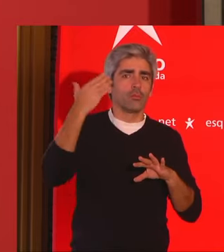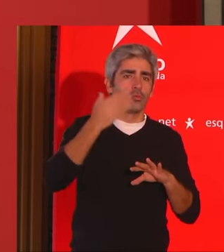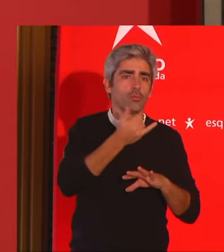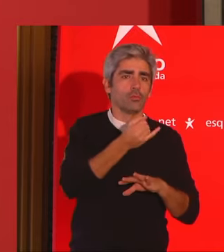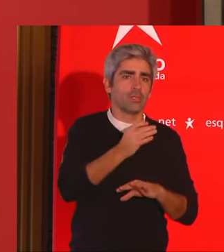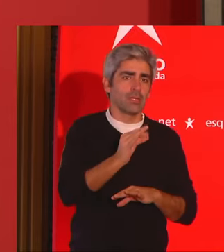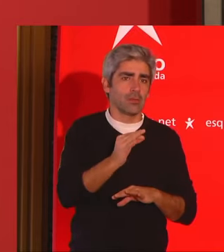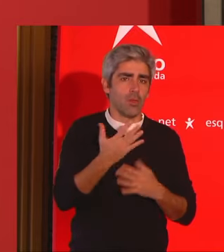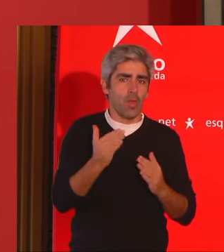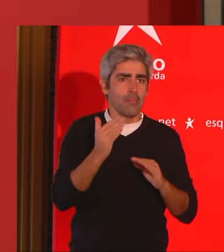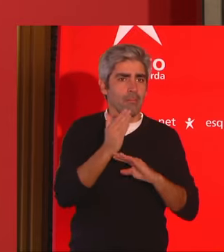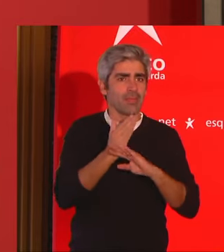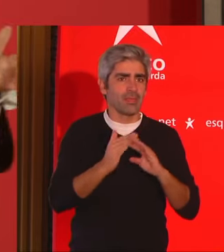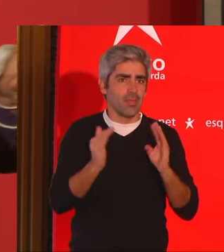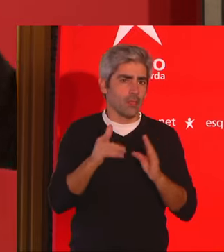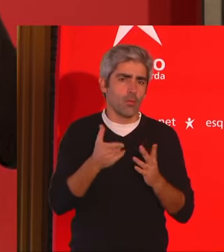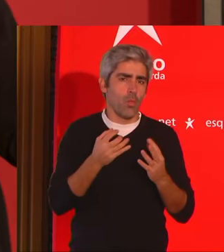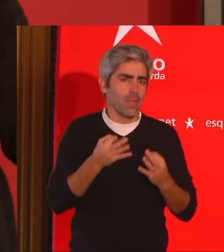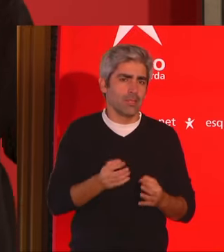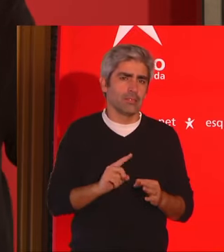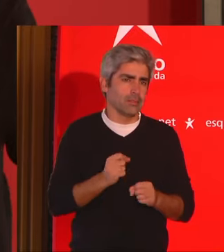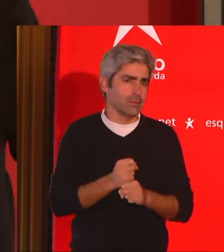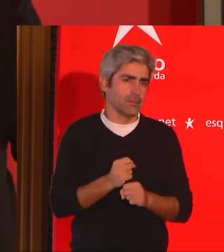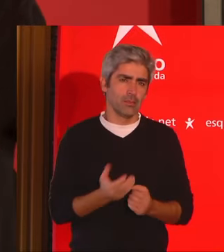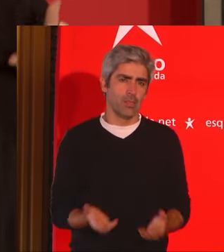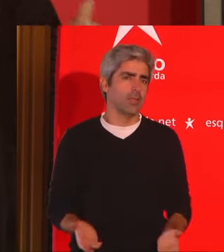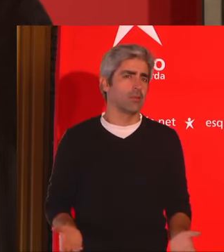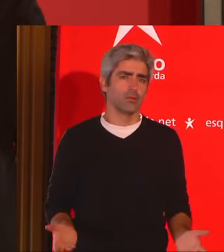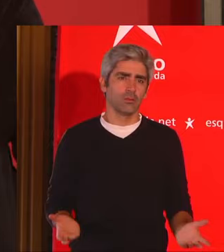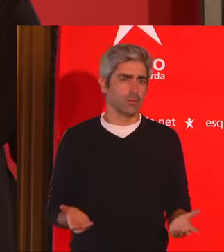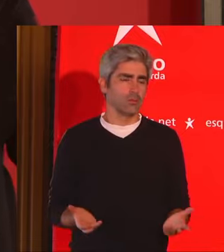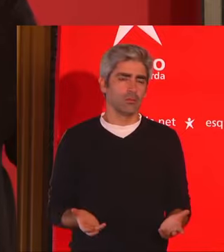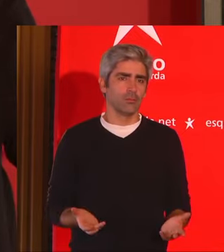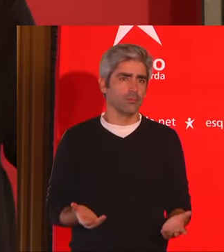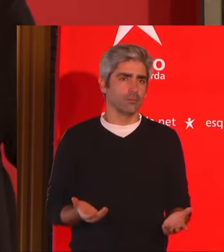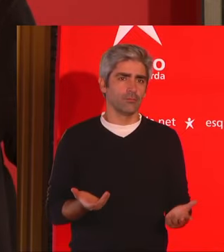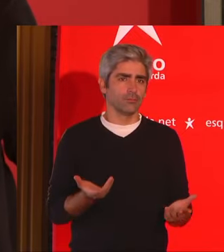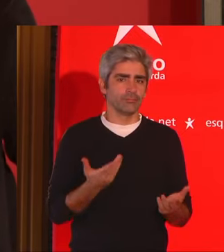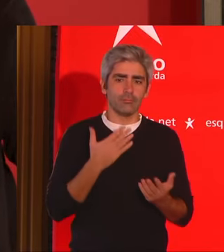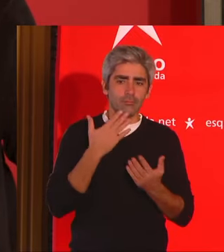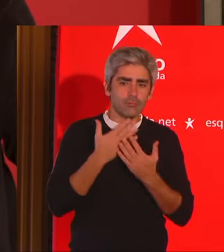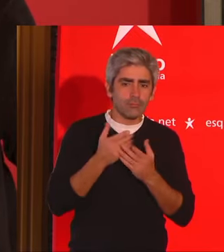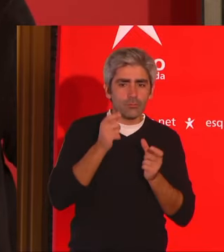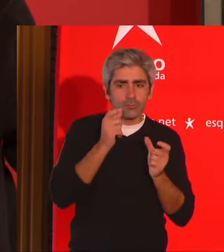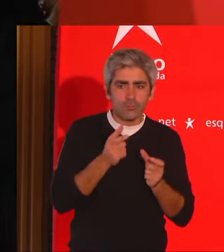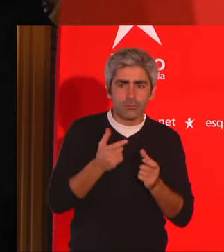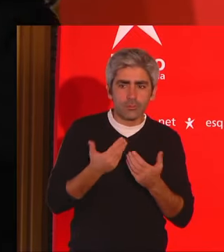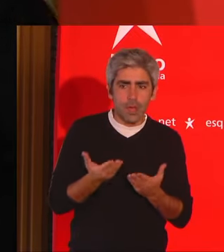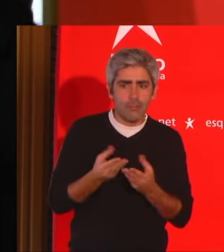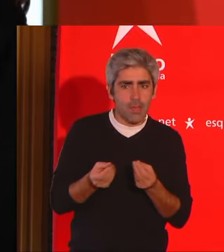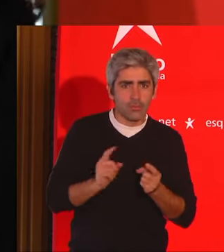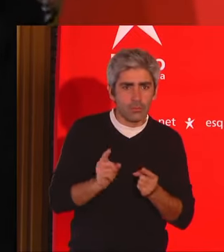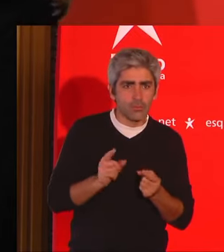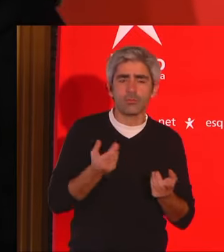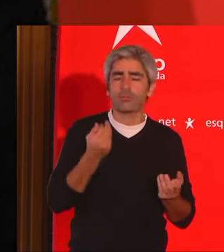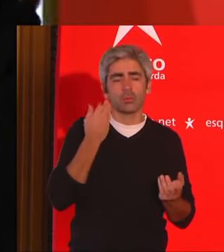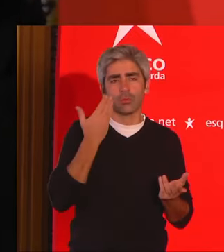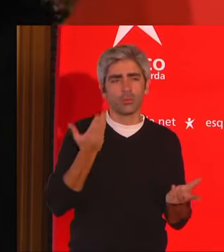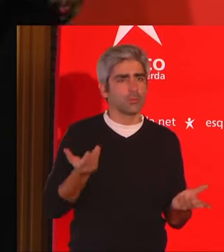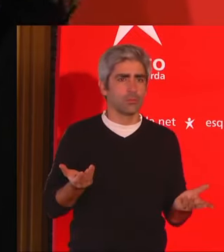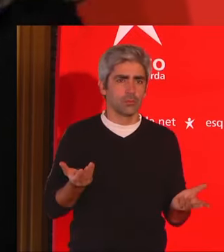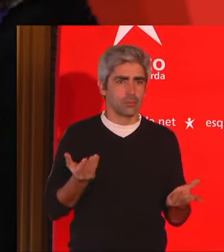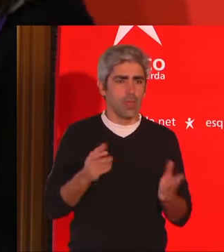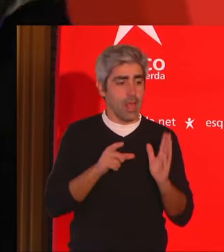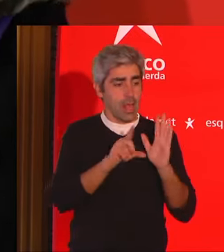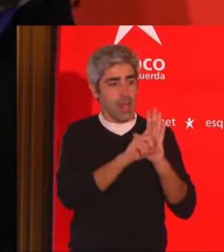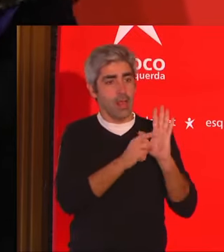2014. Portanto, não é sério. E não se dá um mês para se fazer o controle, já mesmo quando